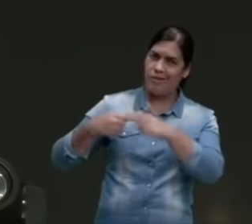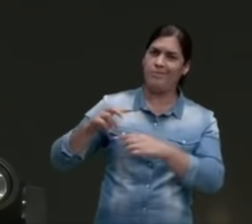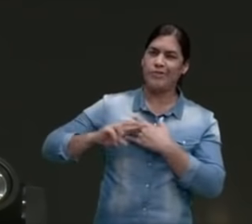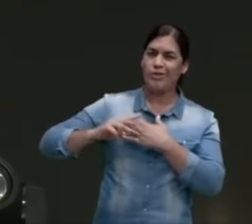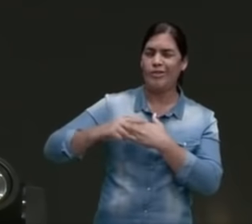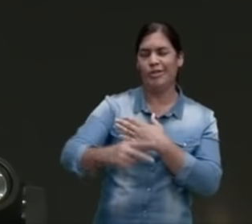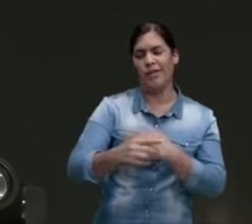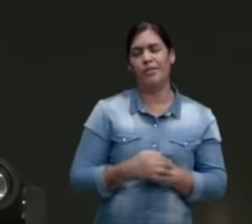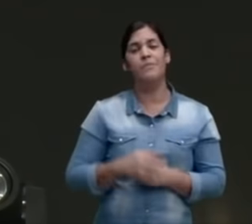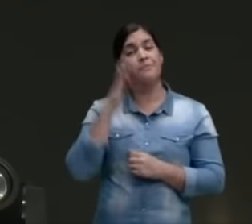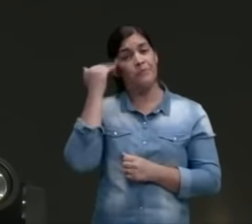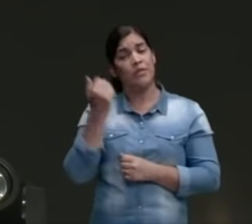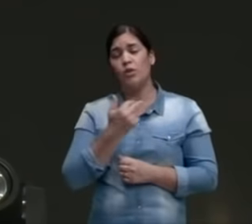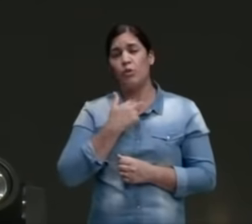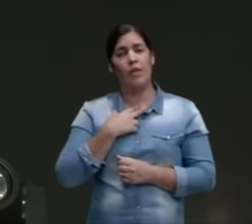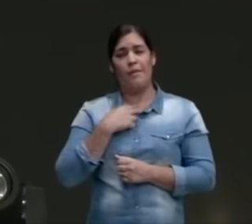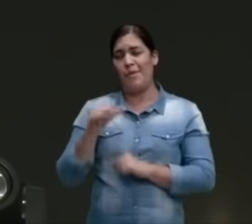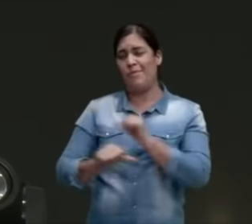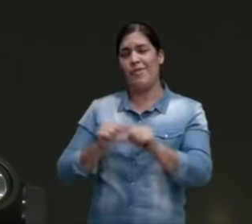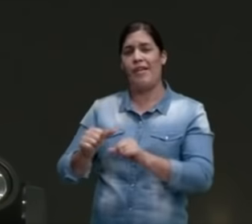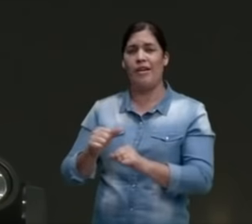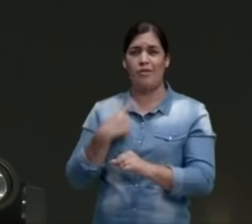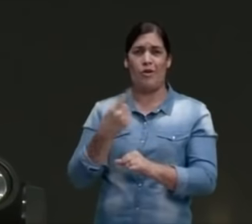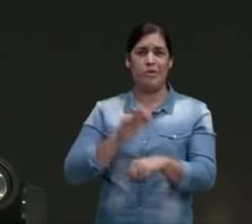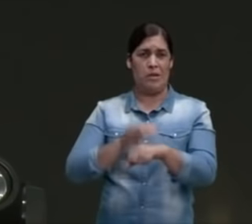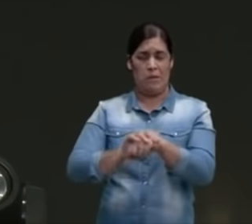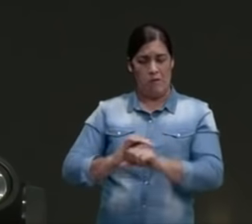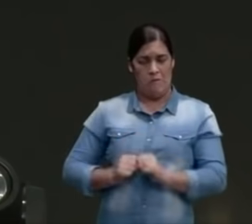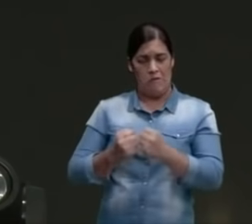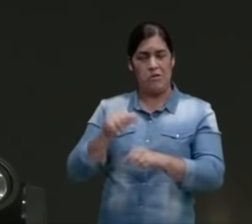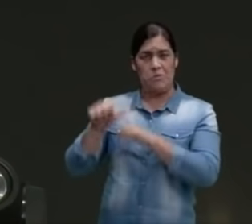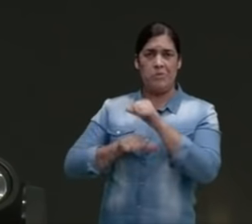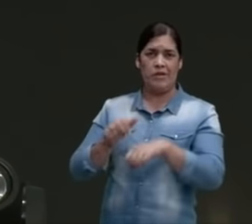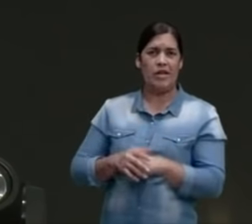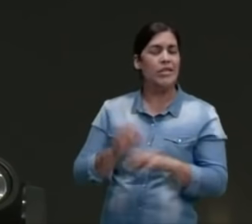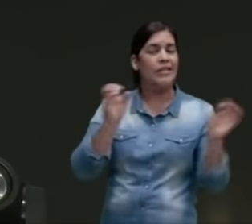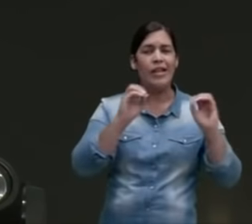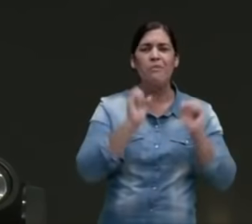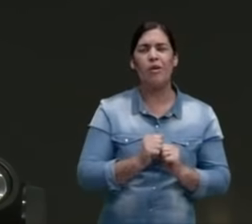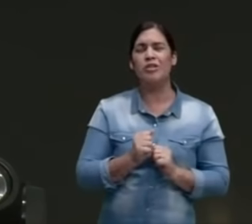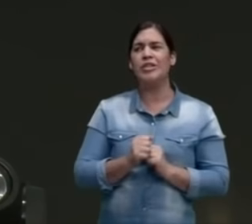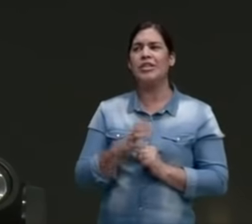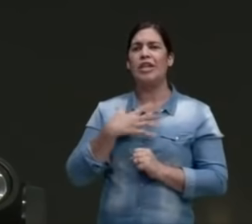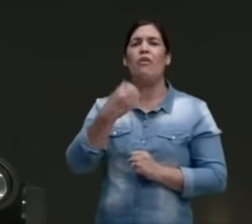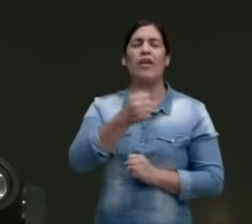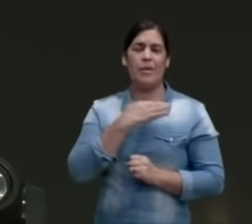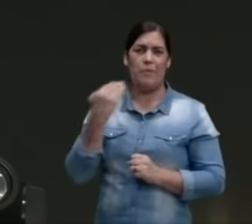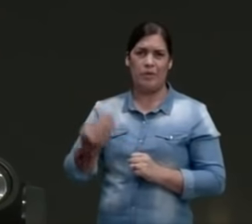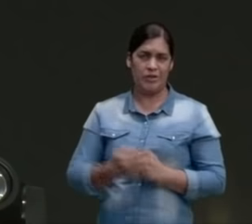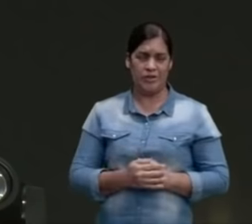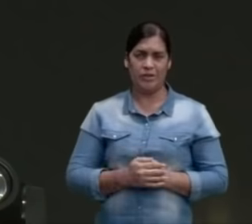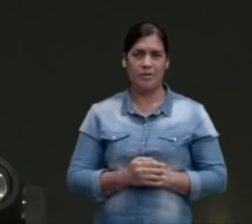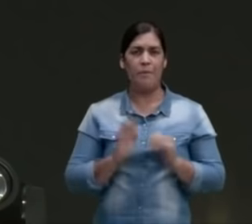como reverter. Com a nossa força, ninguém pode escapar da morte, mas nós podemos confiar